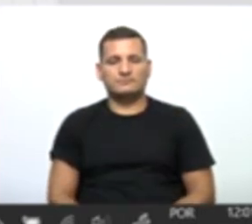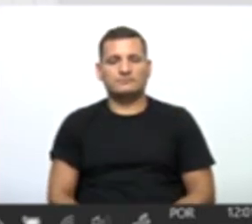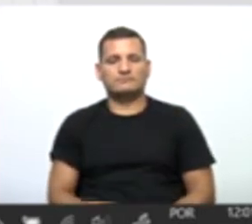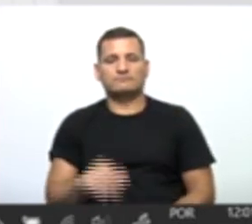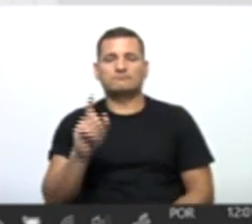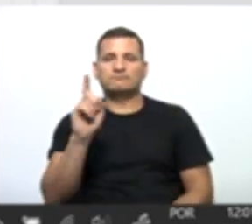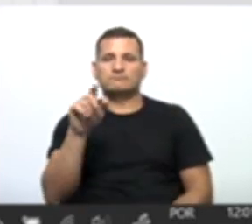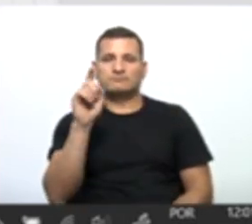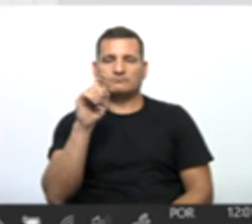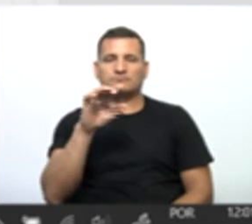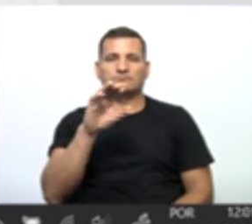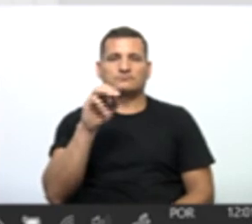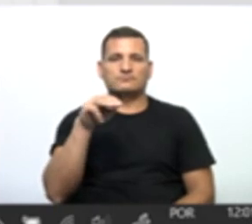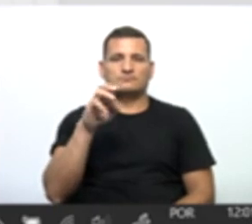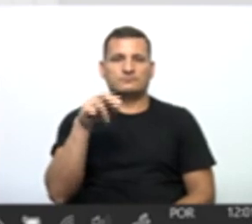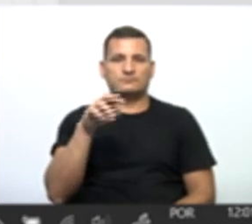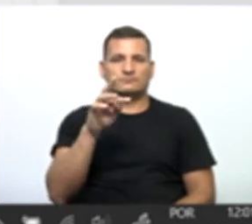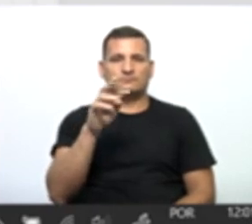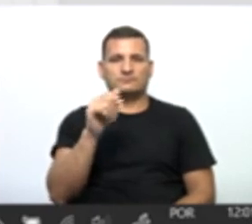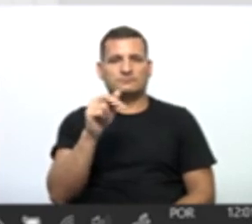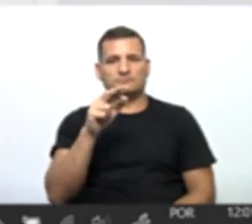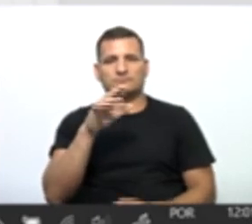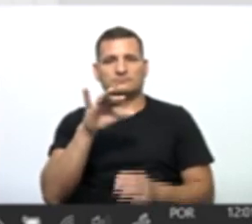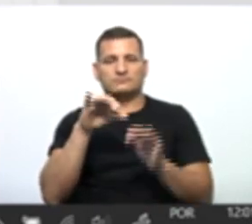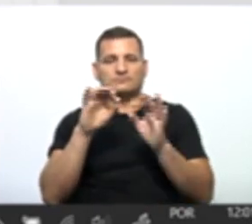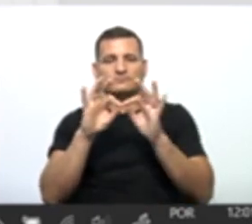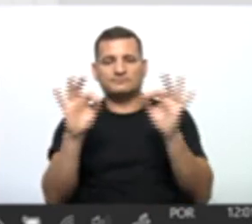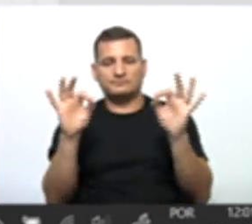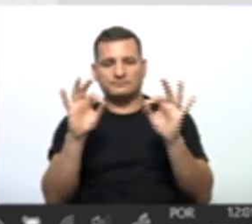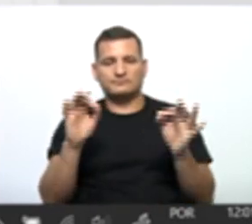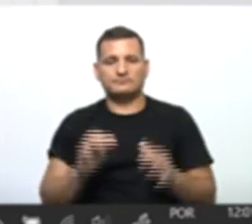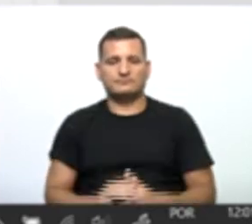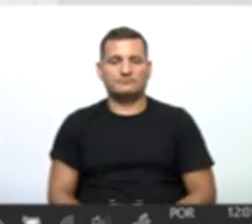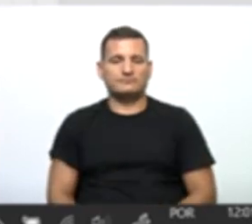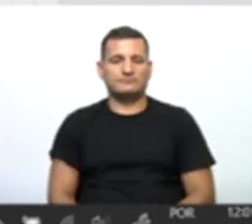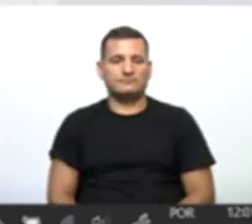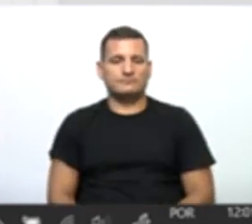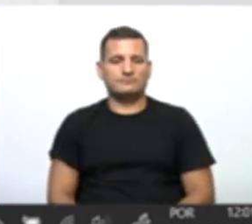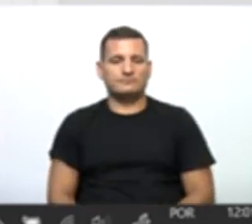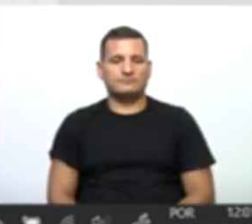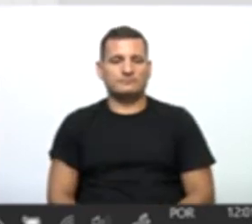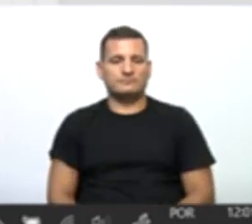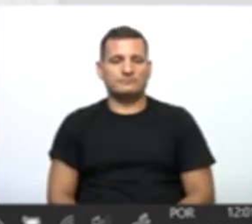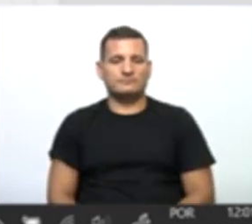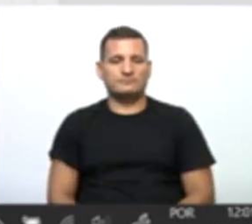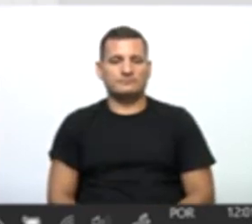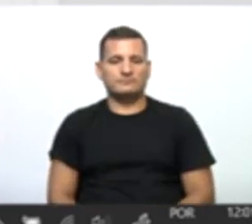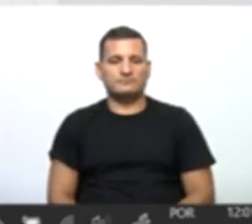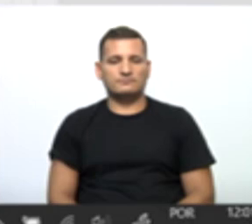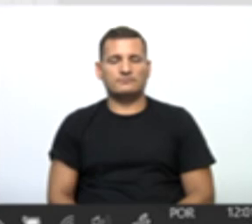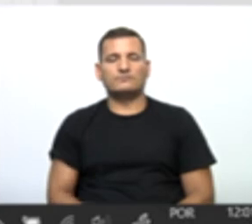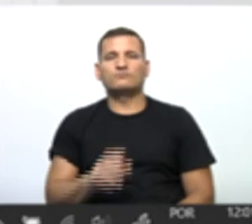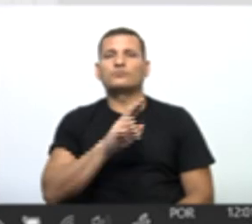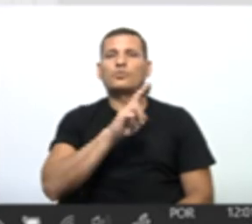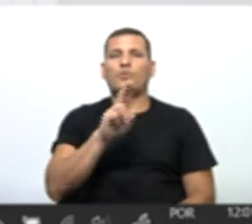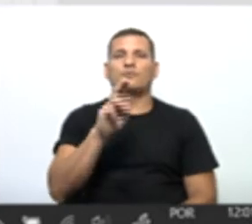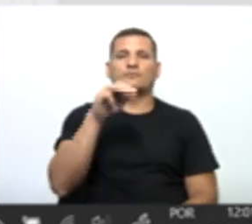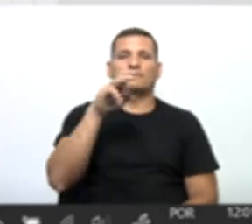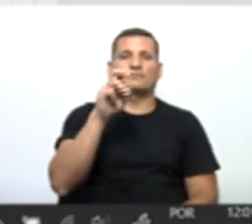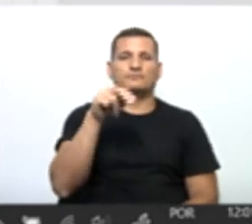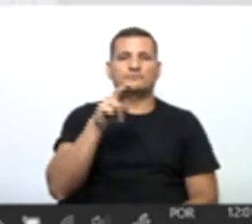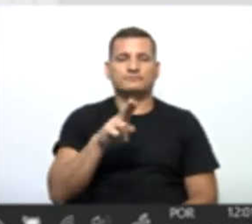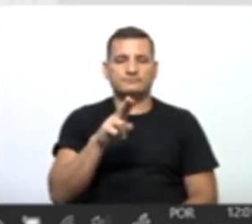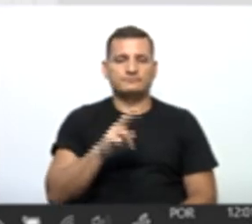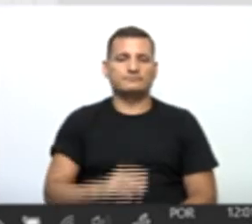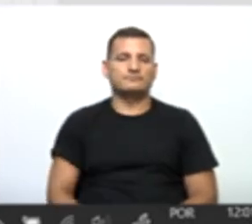aqui comentário, ó, por exemplo, menu, aí você vai colocar o nome do menu, aqui vai